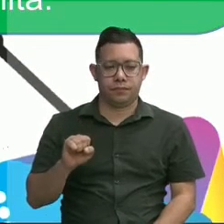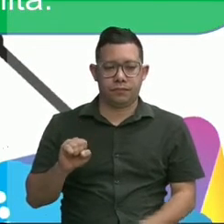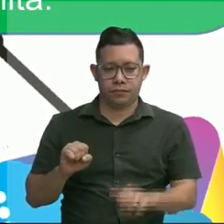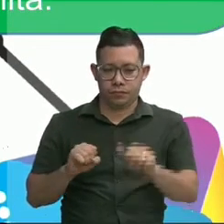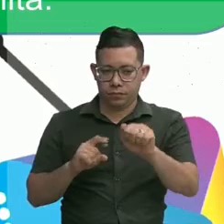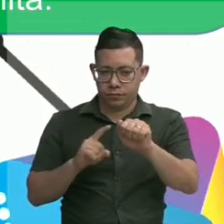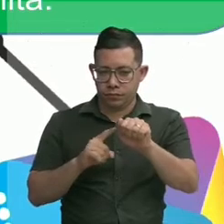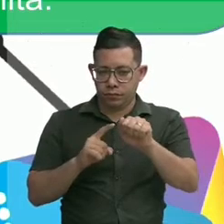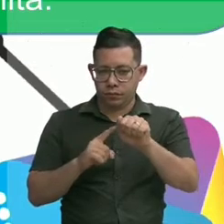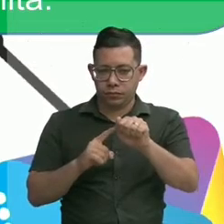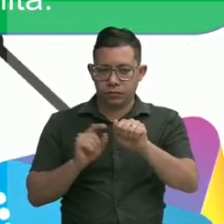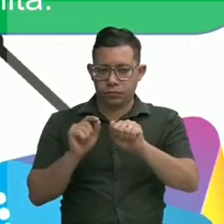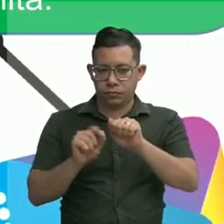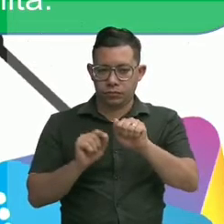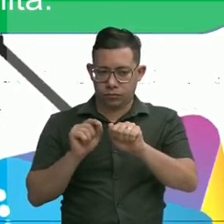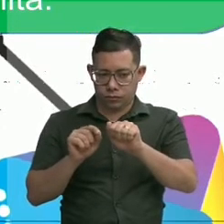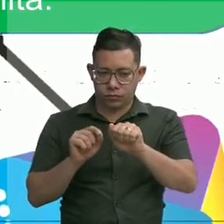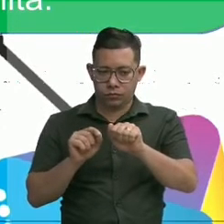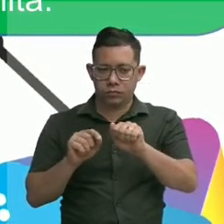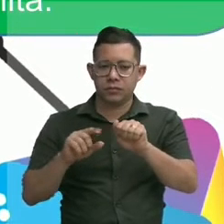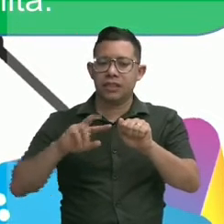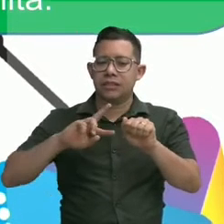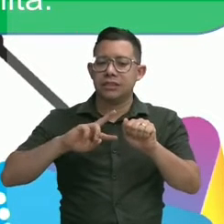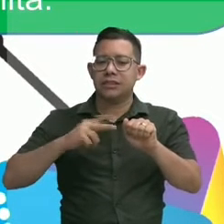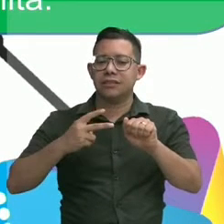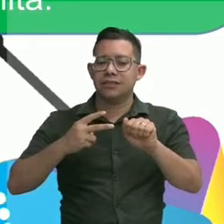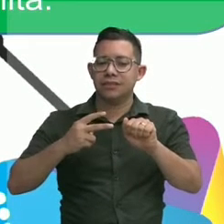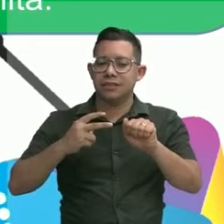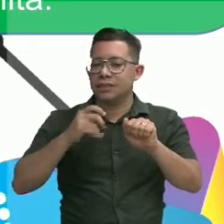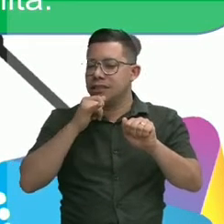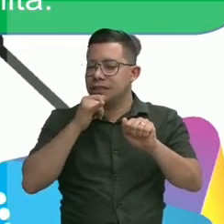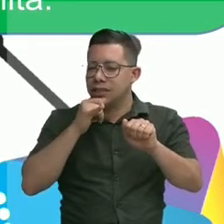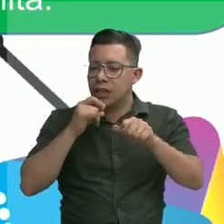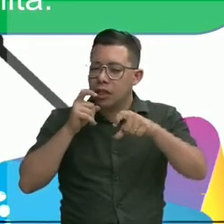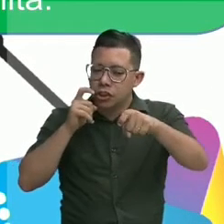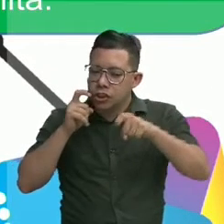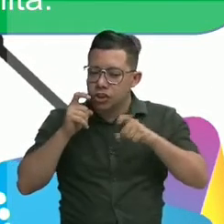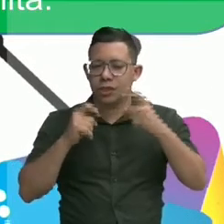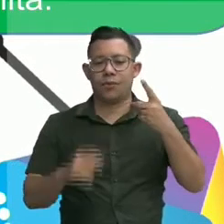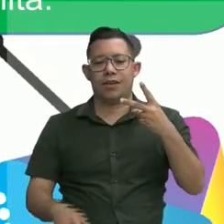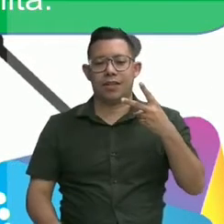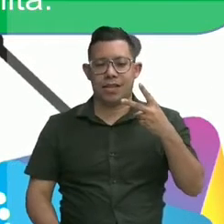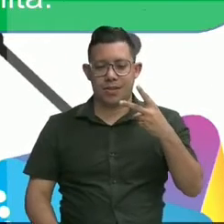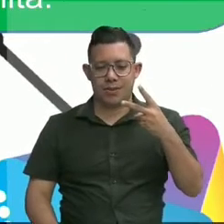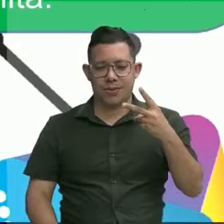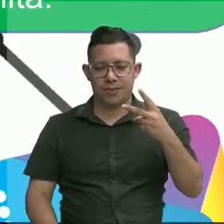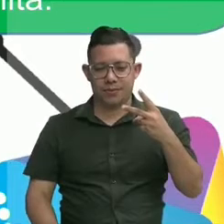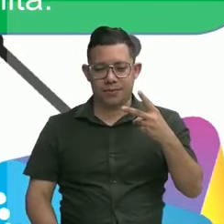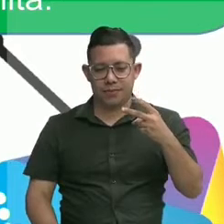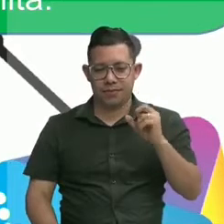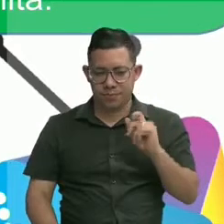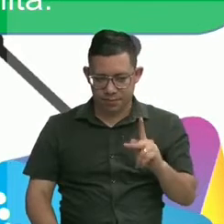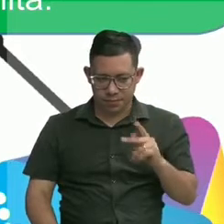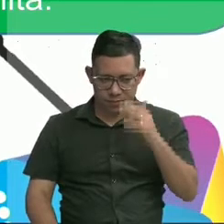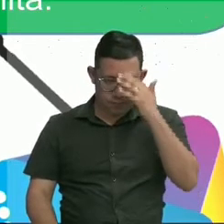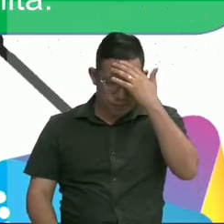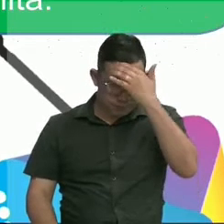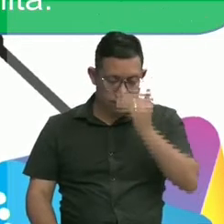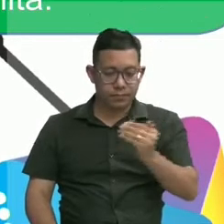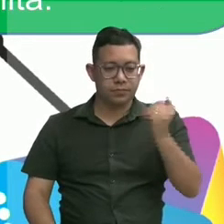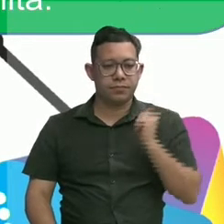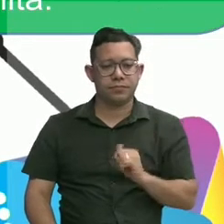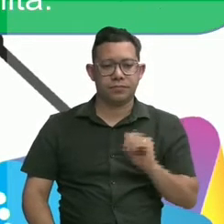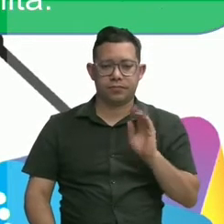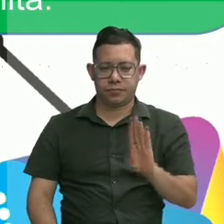coeficiente do quadrado da importa então ele está ligado ao x ao quadrado no caso tá bom o